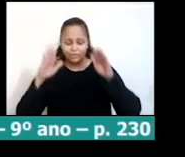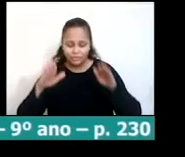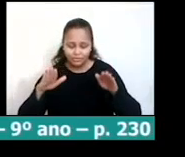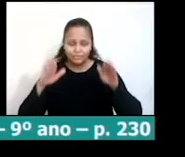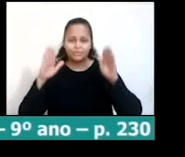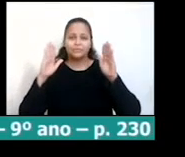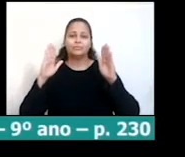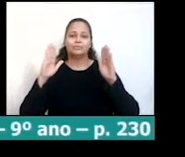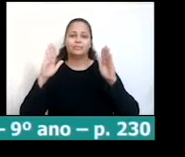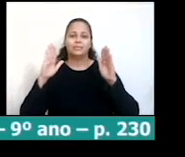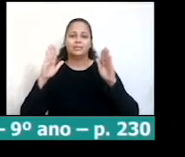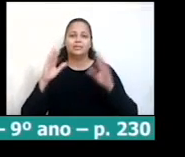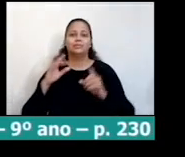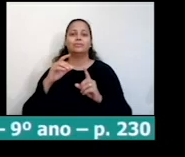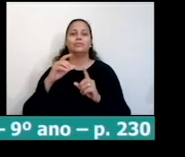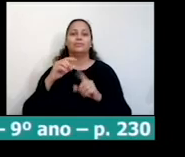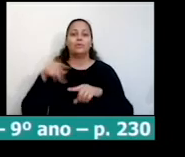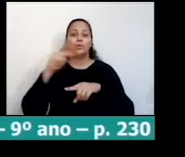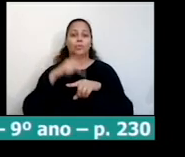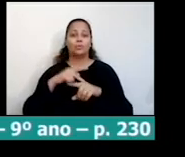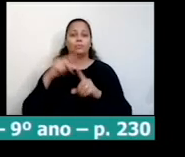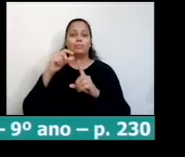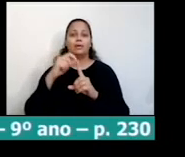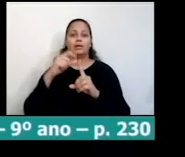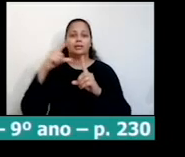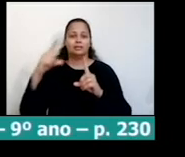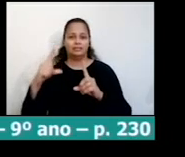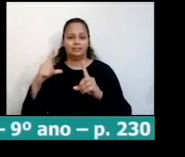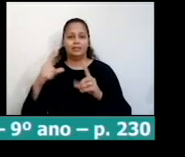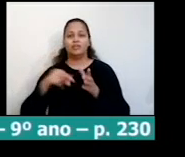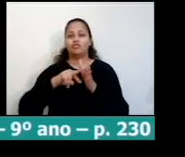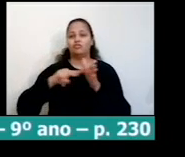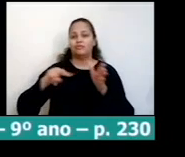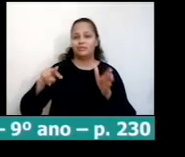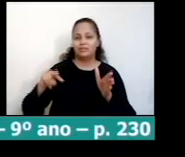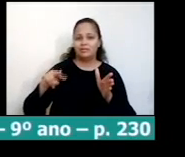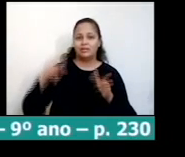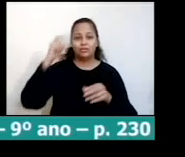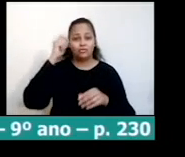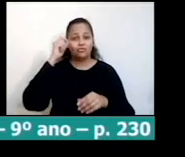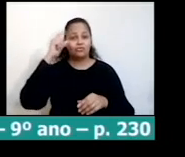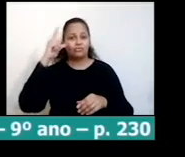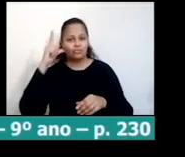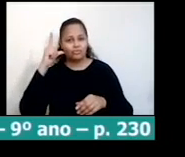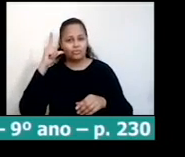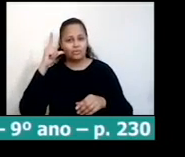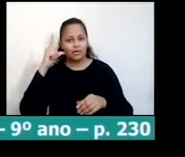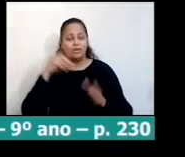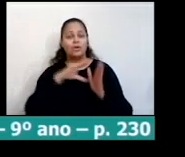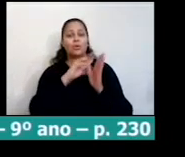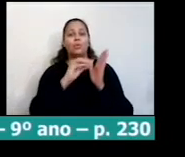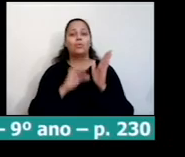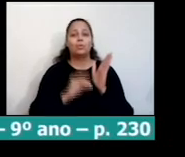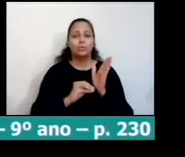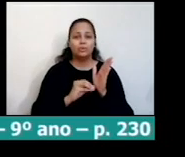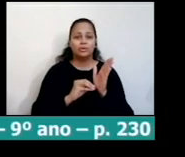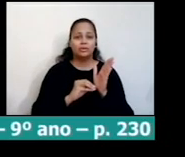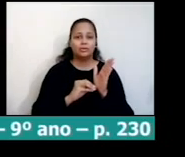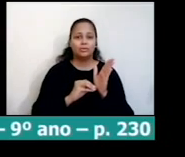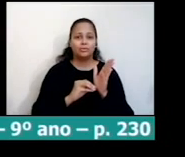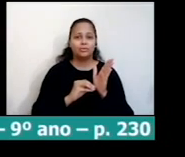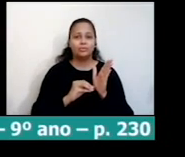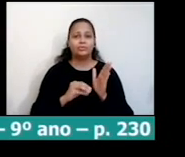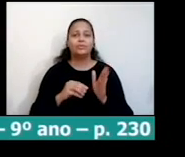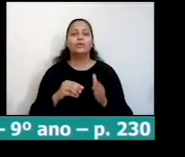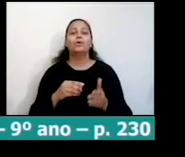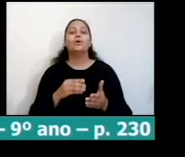no Paquistão. Dá pra gente ter um pouco aí da ideia da diversidade cultural desse povo. Lembrando que o conteúdo da página da